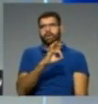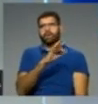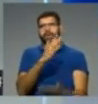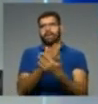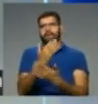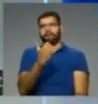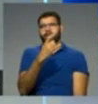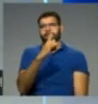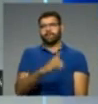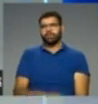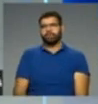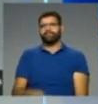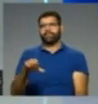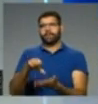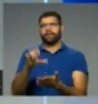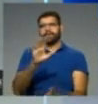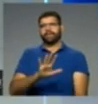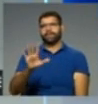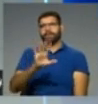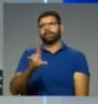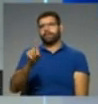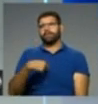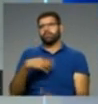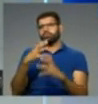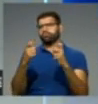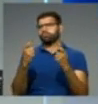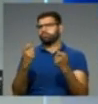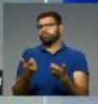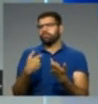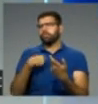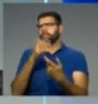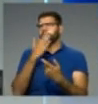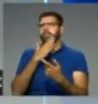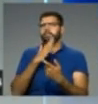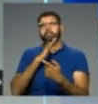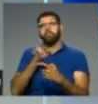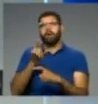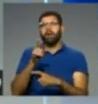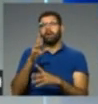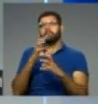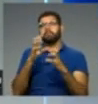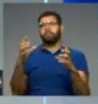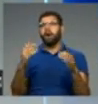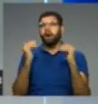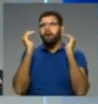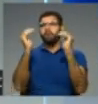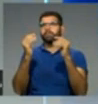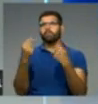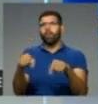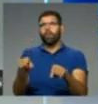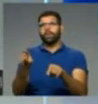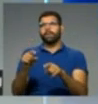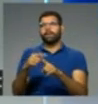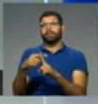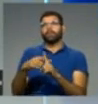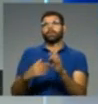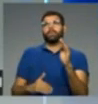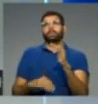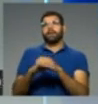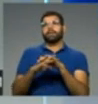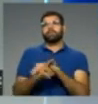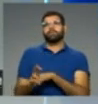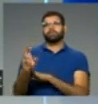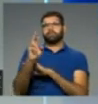26 graus. Na região centro, aqui também o céu pouco nublado, temporariamente apenas algumas nuvens altas, temperaturas máximas em